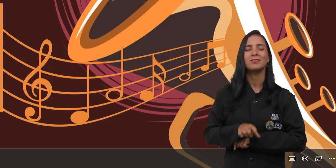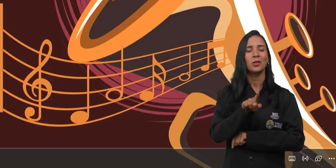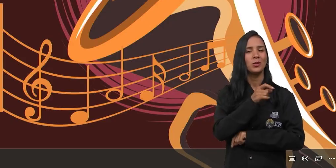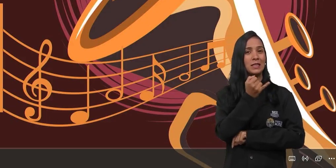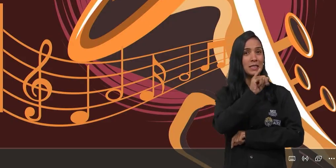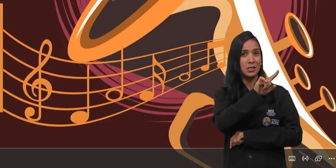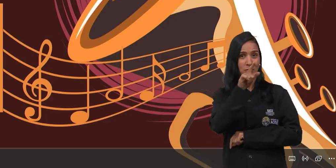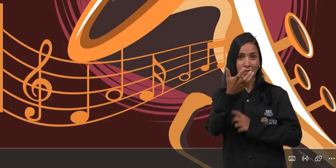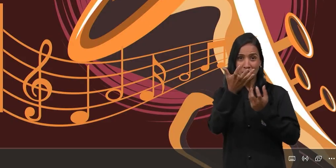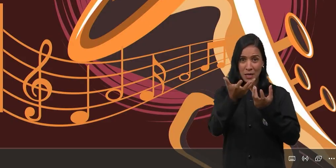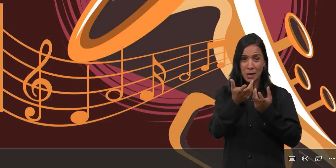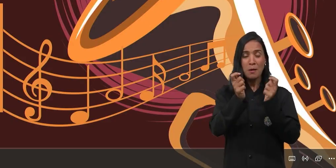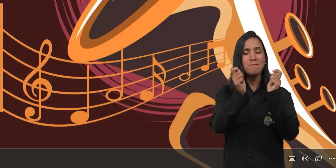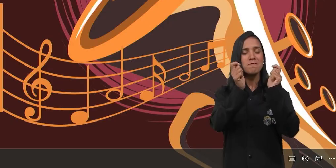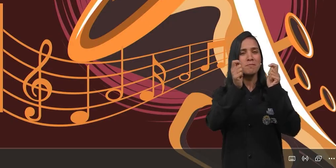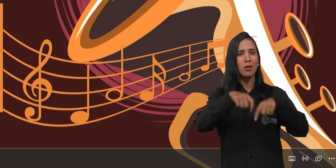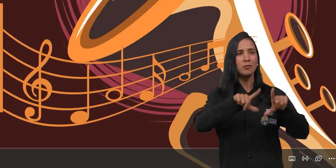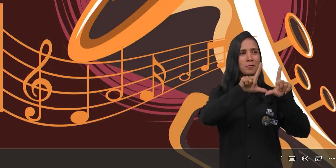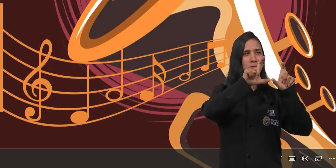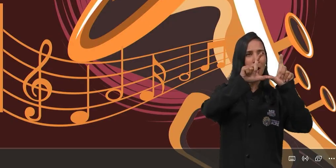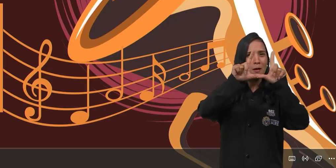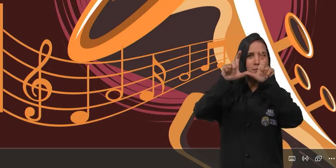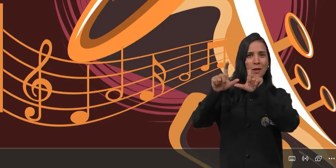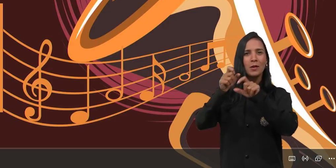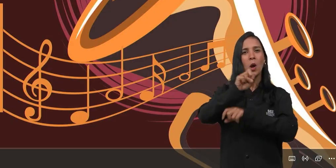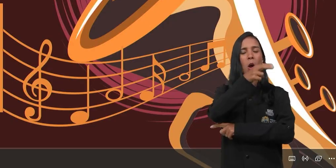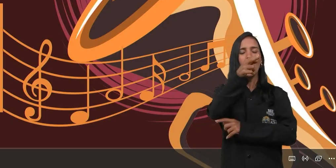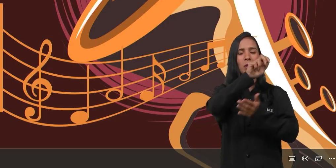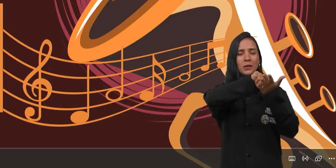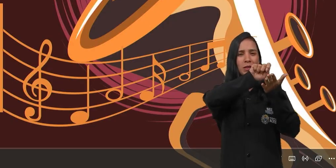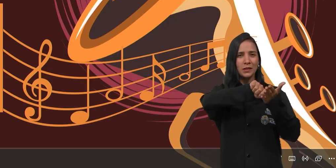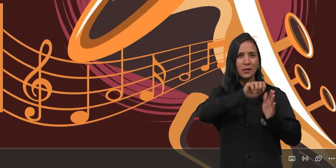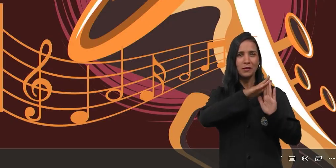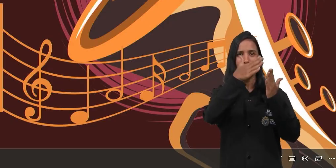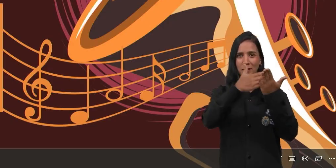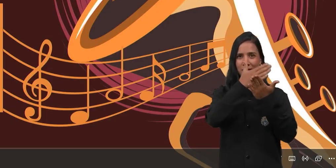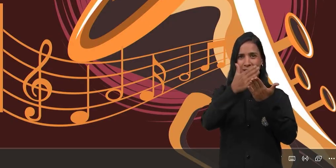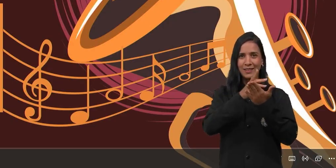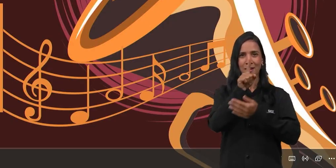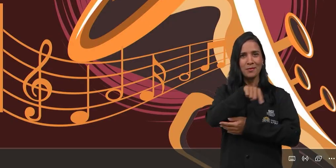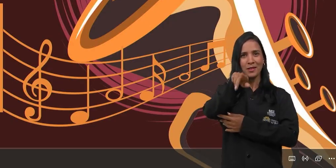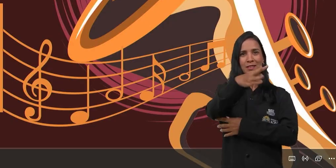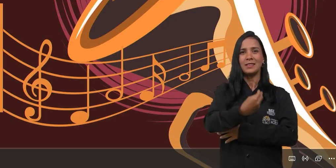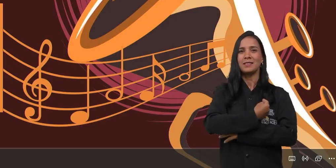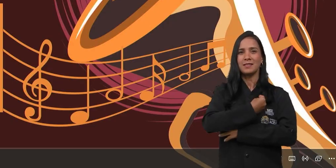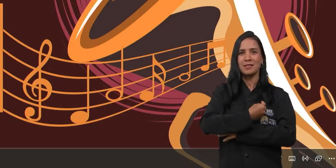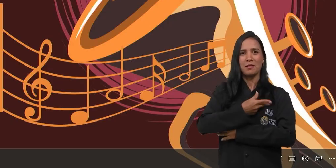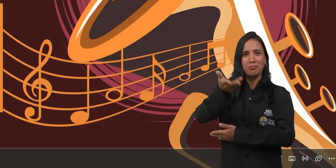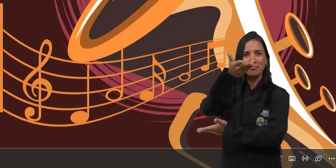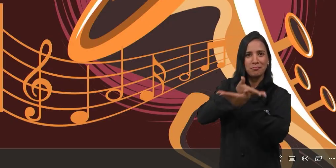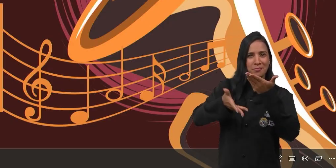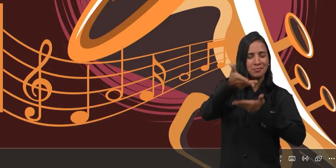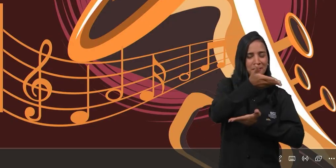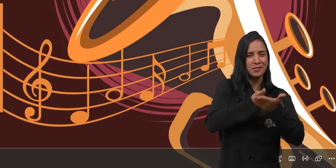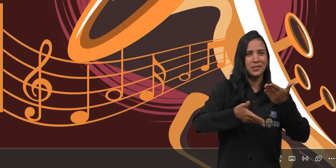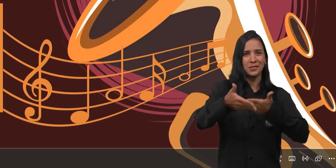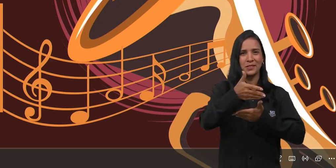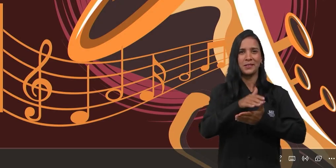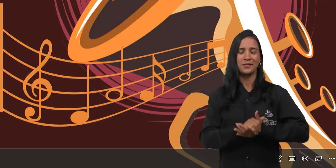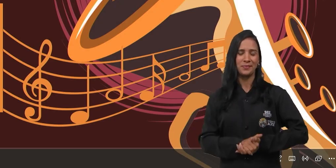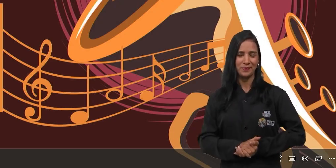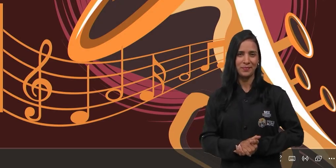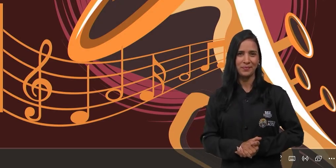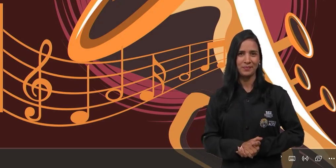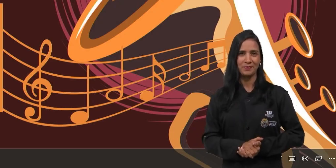aí ou anota no seu caderno para poder participar da nossa aula de uma forma mais intensa. Então, gente, a